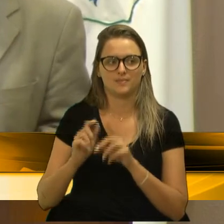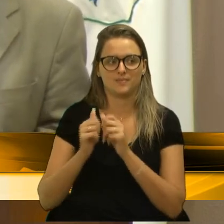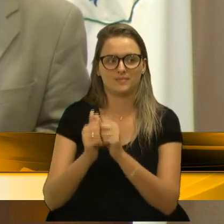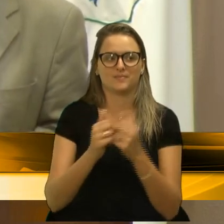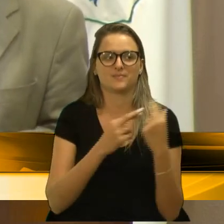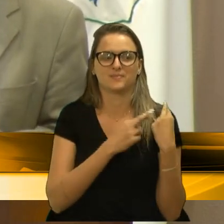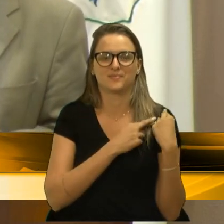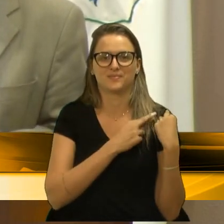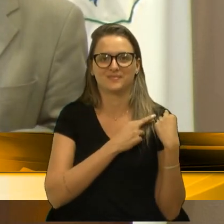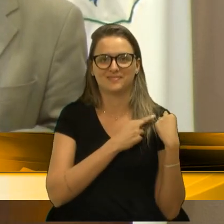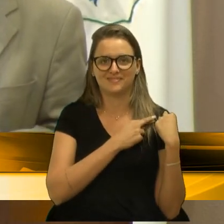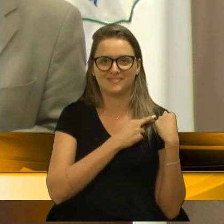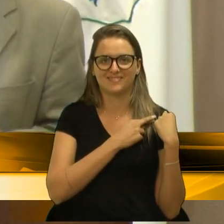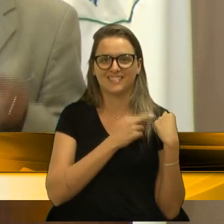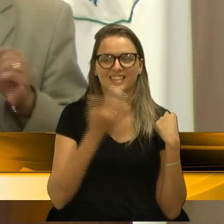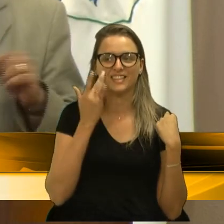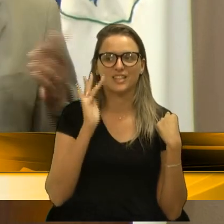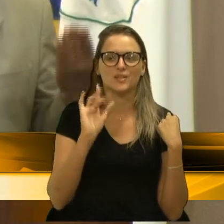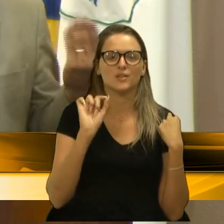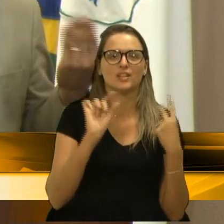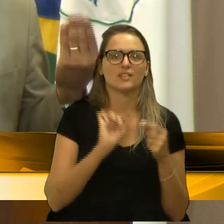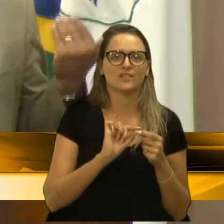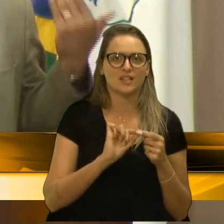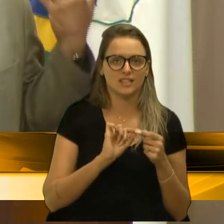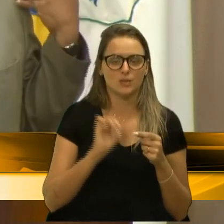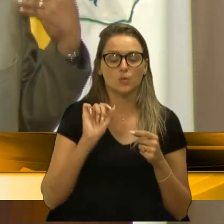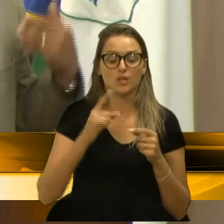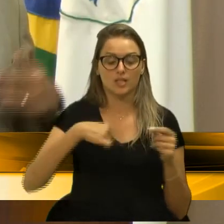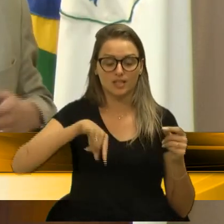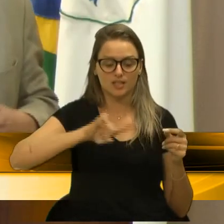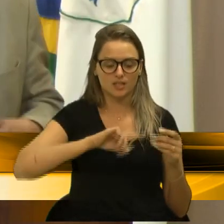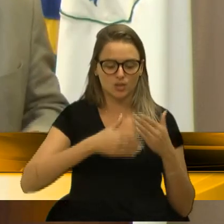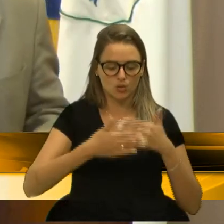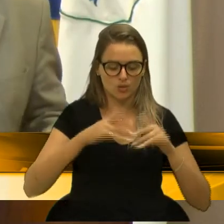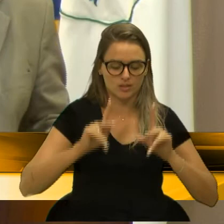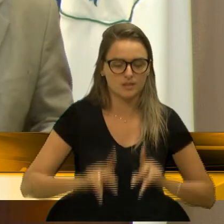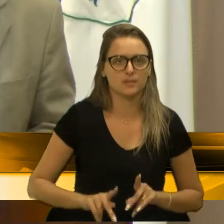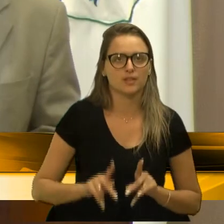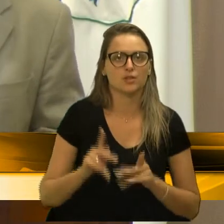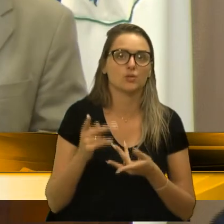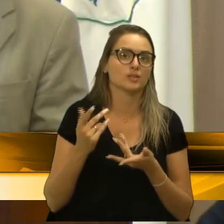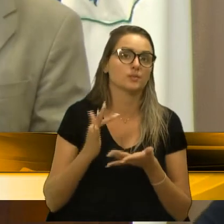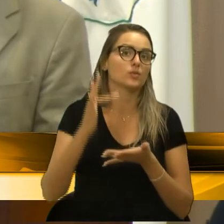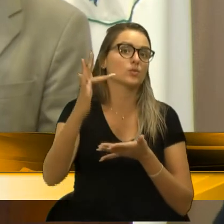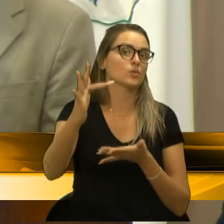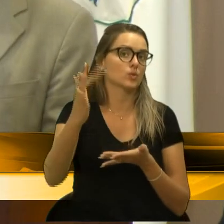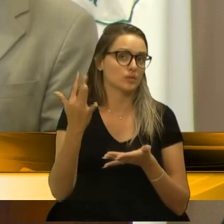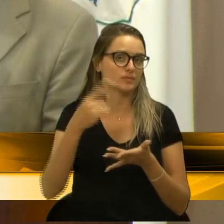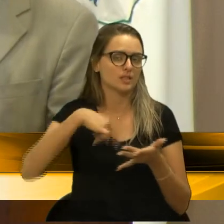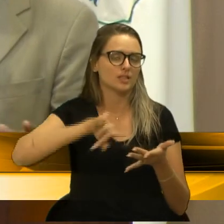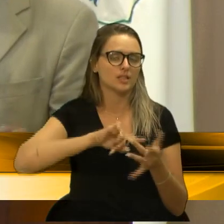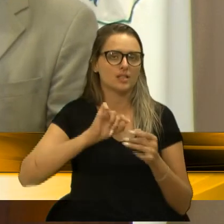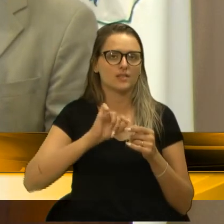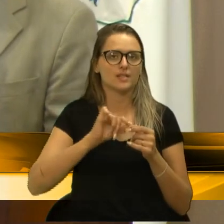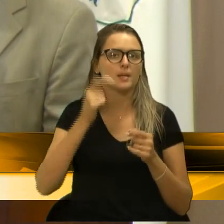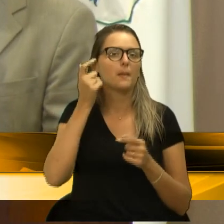até onde vai, e o que nós queremos deixar para as pessoas que estão vindo aí atrás? Que a gente possa fazer essa